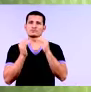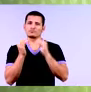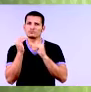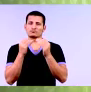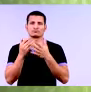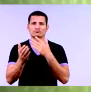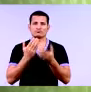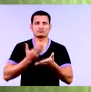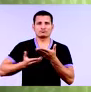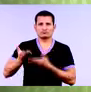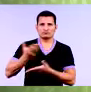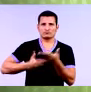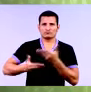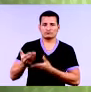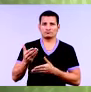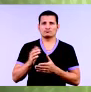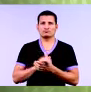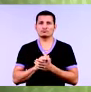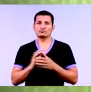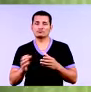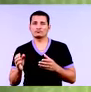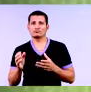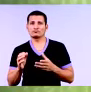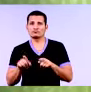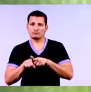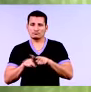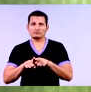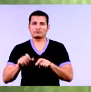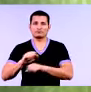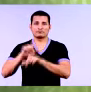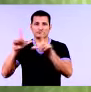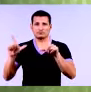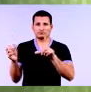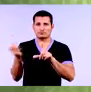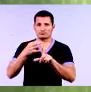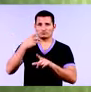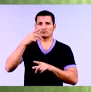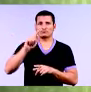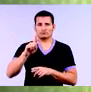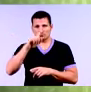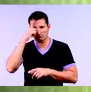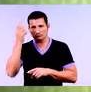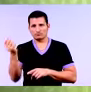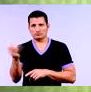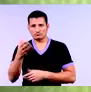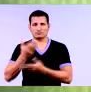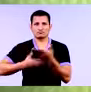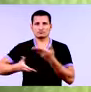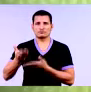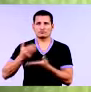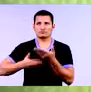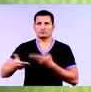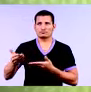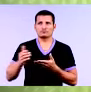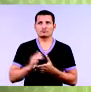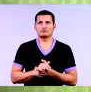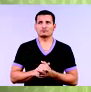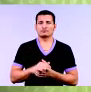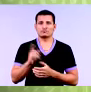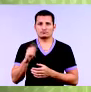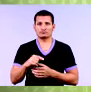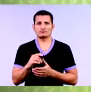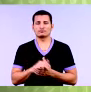tipo de interação. Inclusive, abrir novas páginas, criando novas interações. É